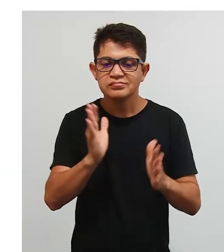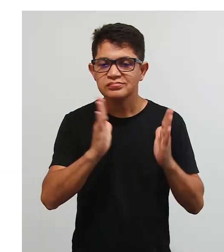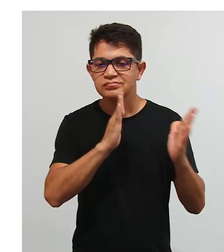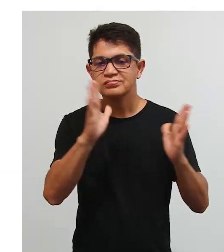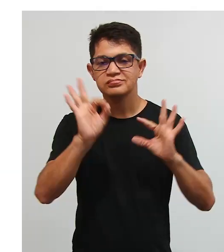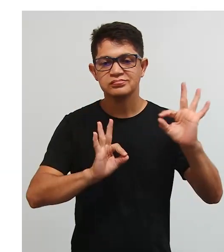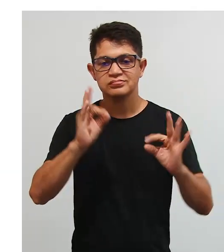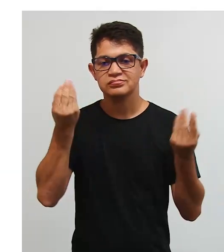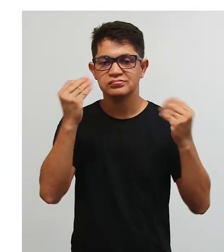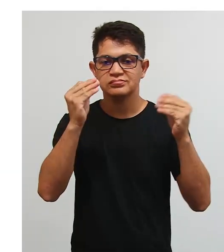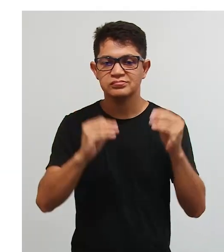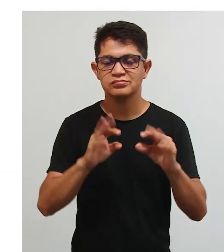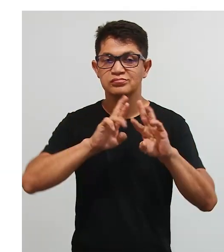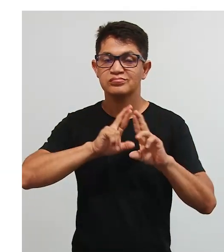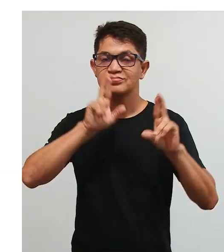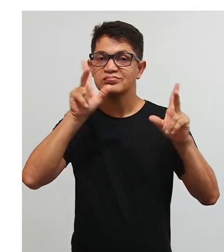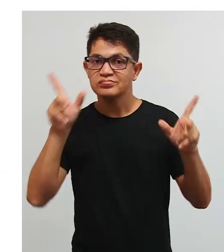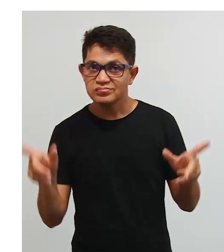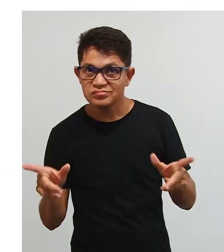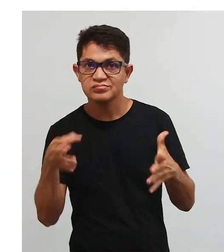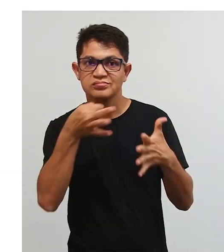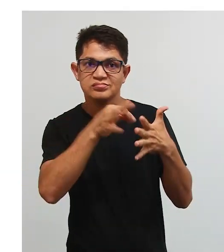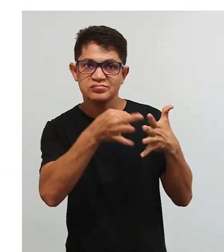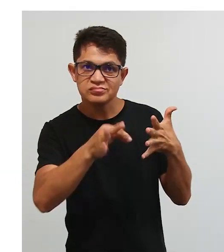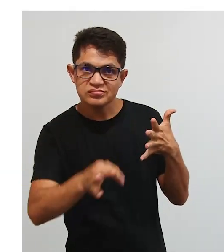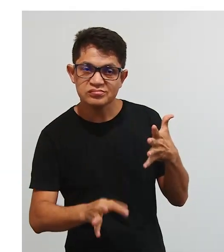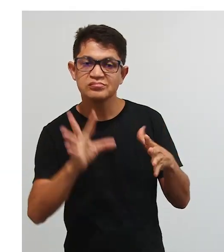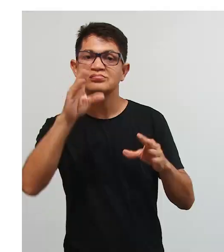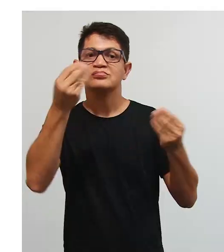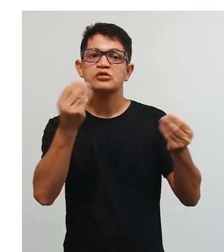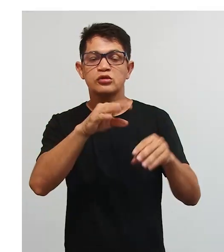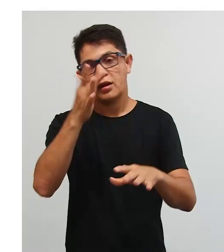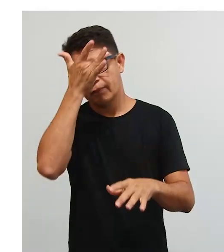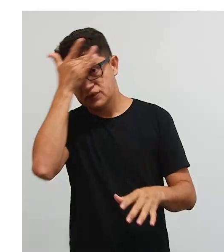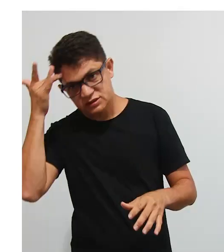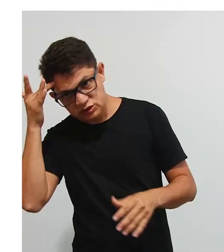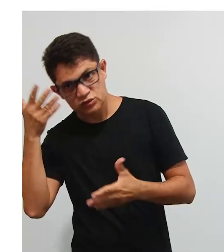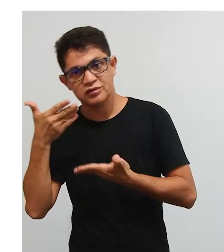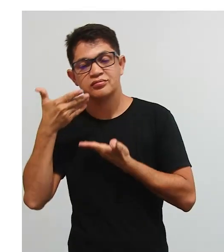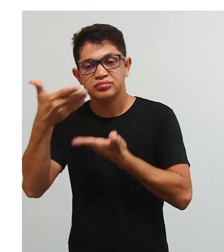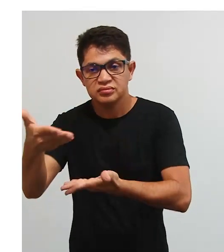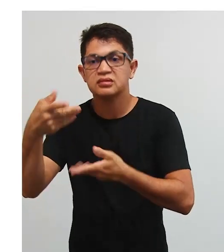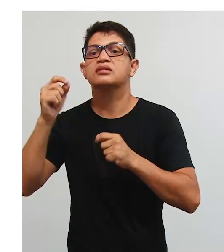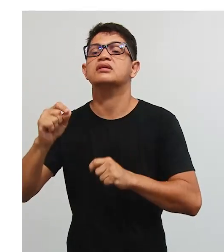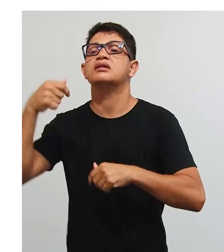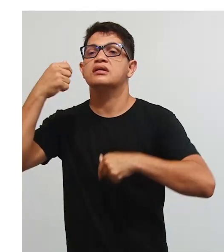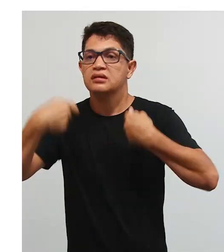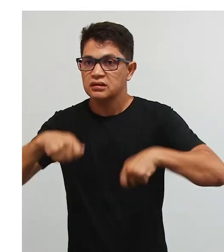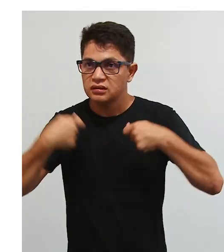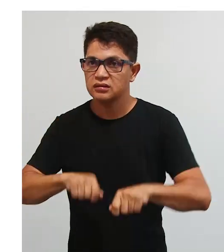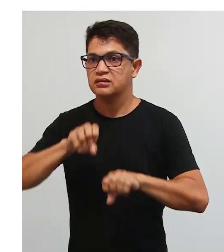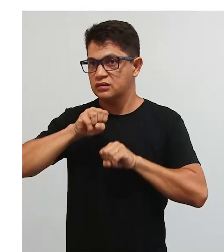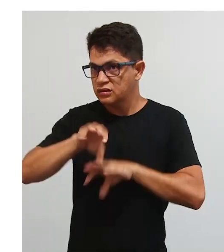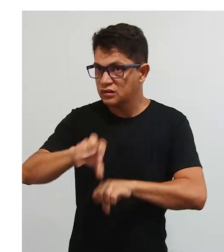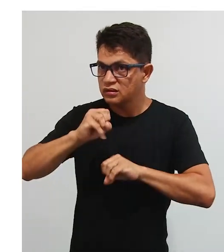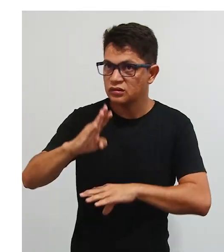uma forma diferente que vai atender determinadas necessidades para a educação no